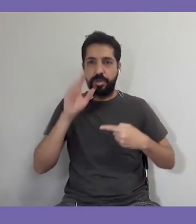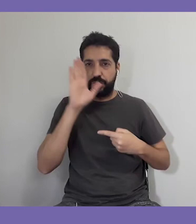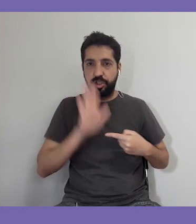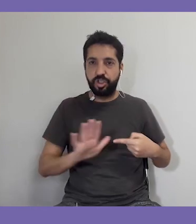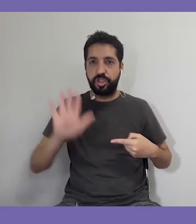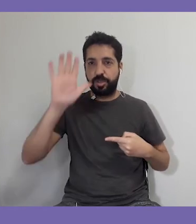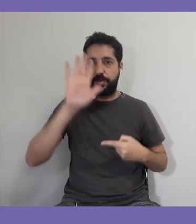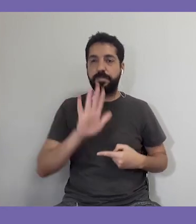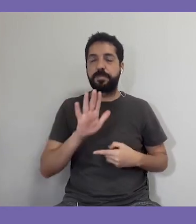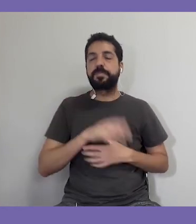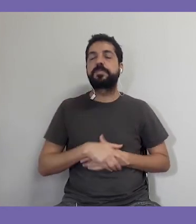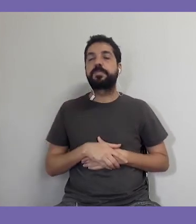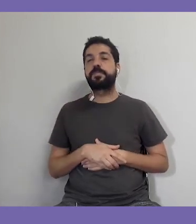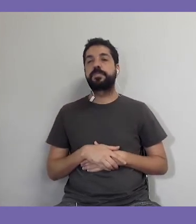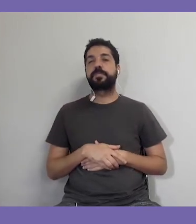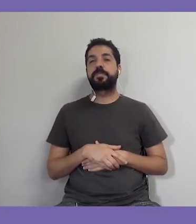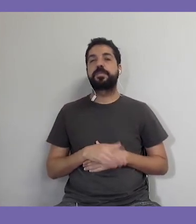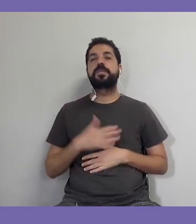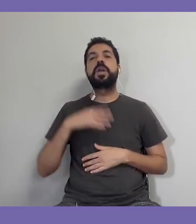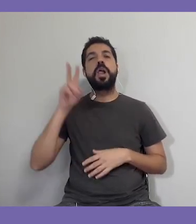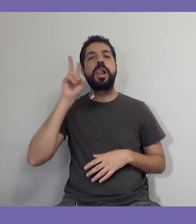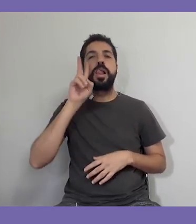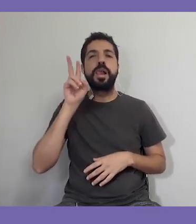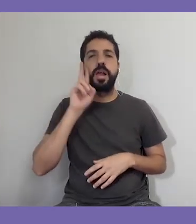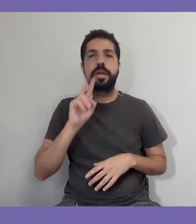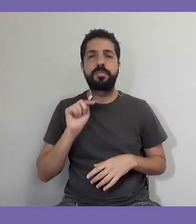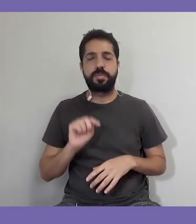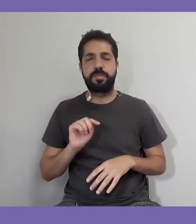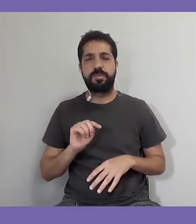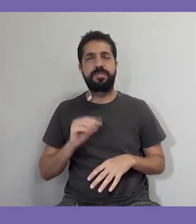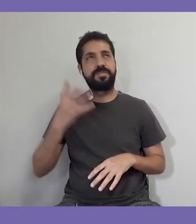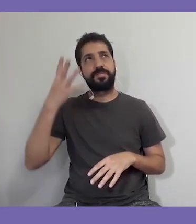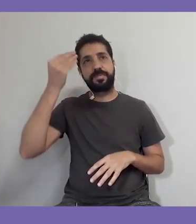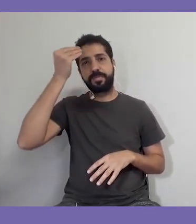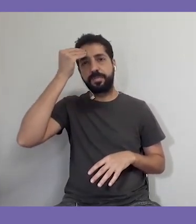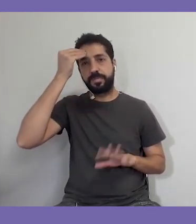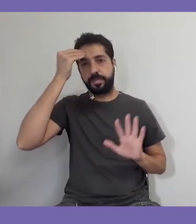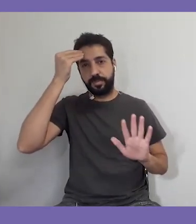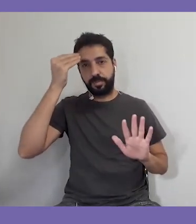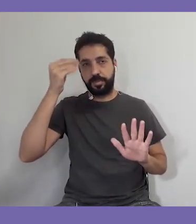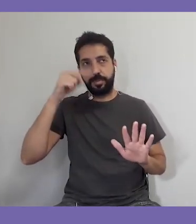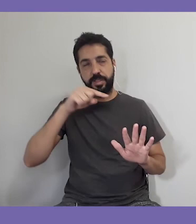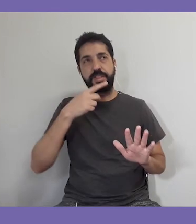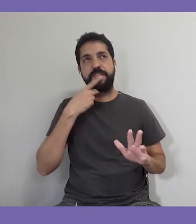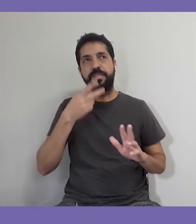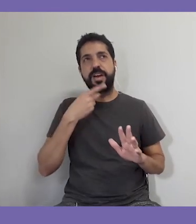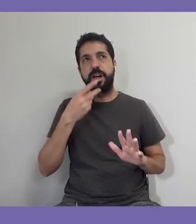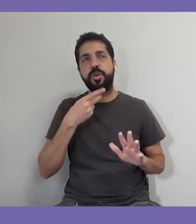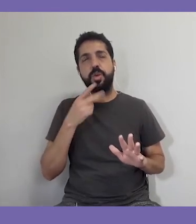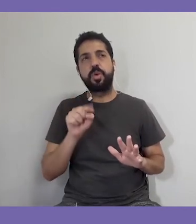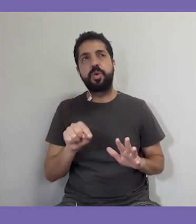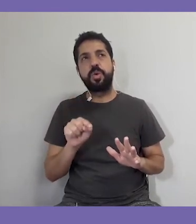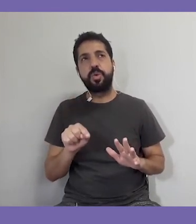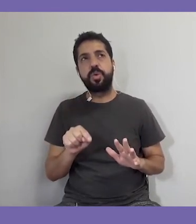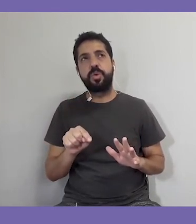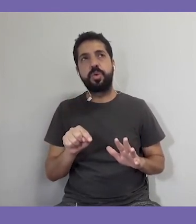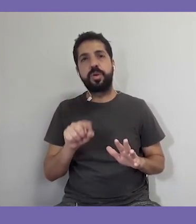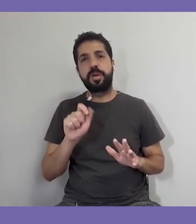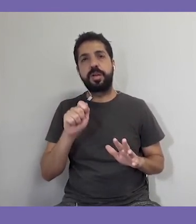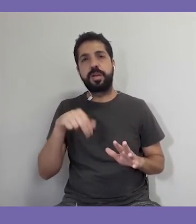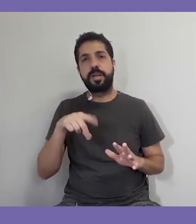né? E eu lembro, agora me veio aqui a cabeça, é, você